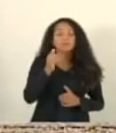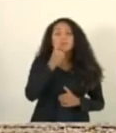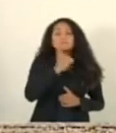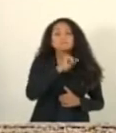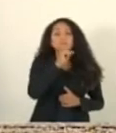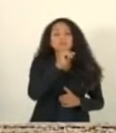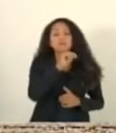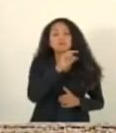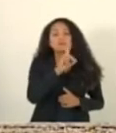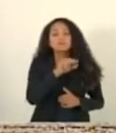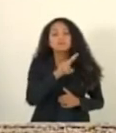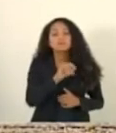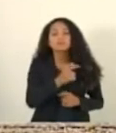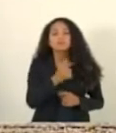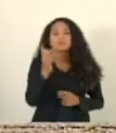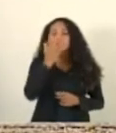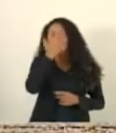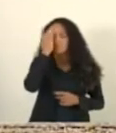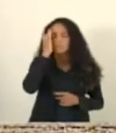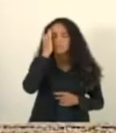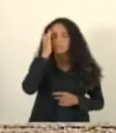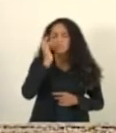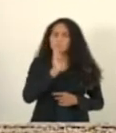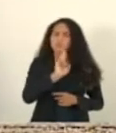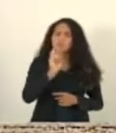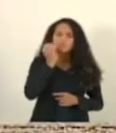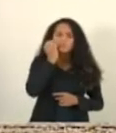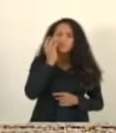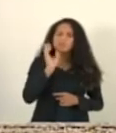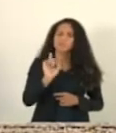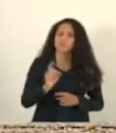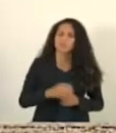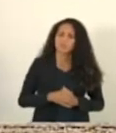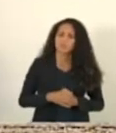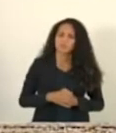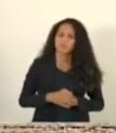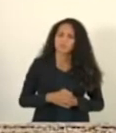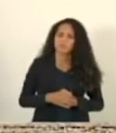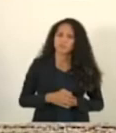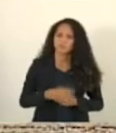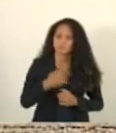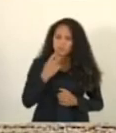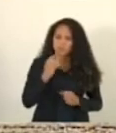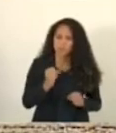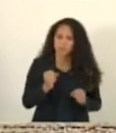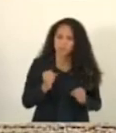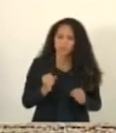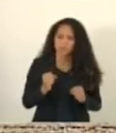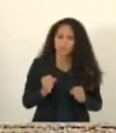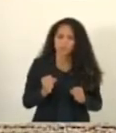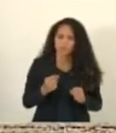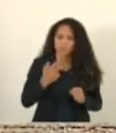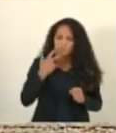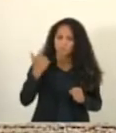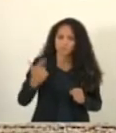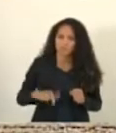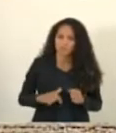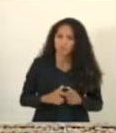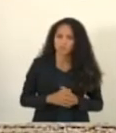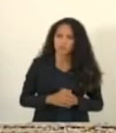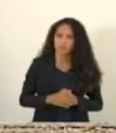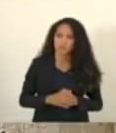outra pessoa que eu acabei não registrando o nome. Se Vossa Excelência pudesse repetir.